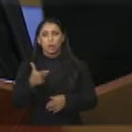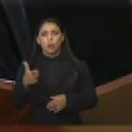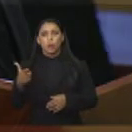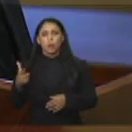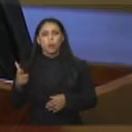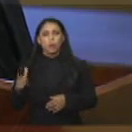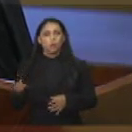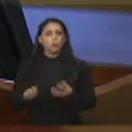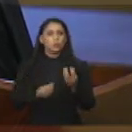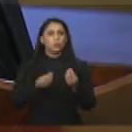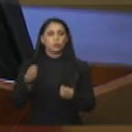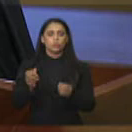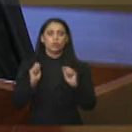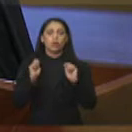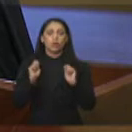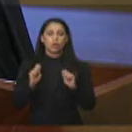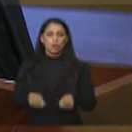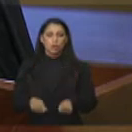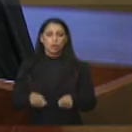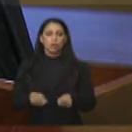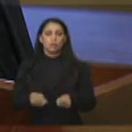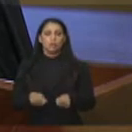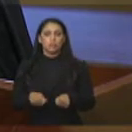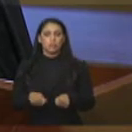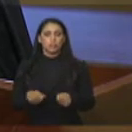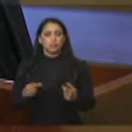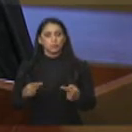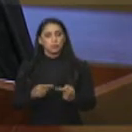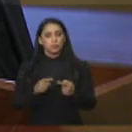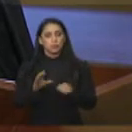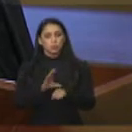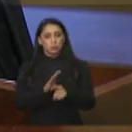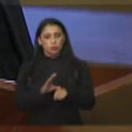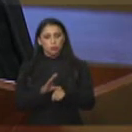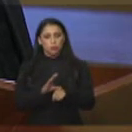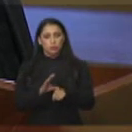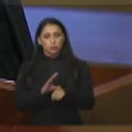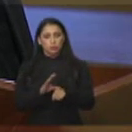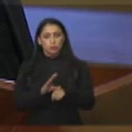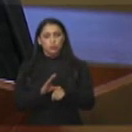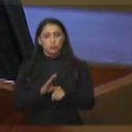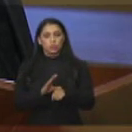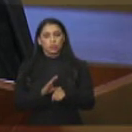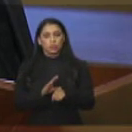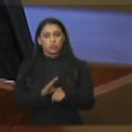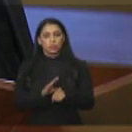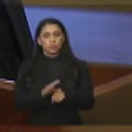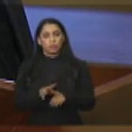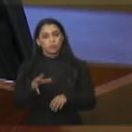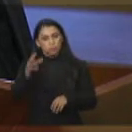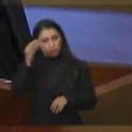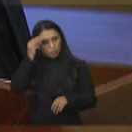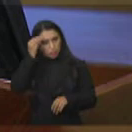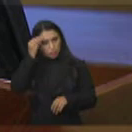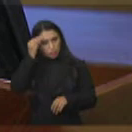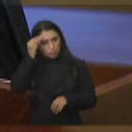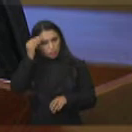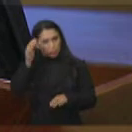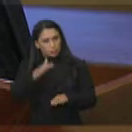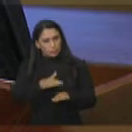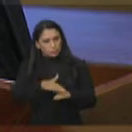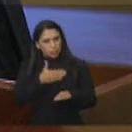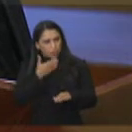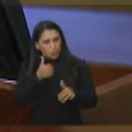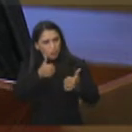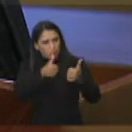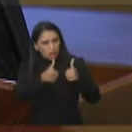meio capaz de tutelar a ordem constitucional. Uma leitura mais cuidadosa, porém, revela que na